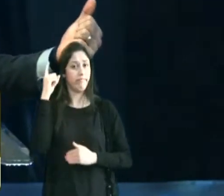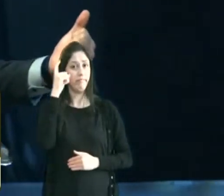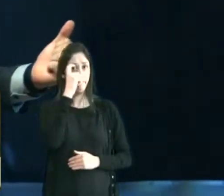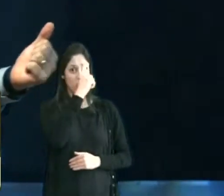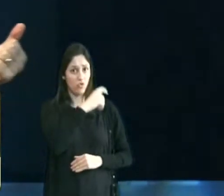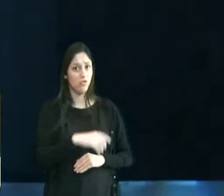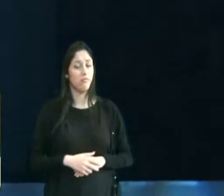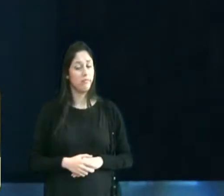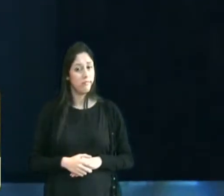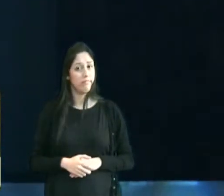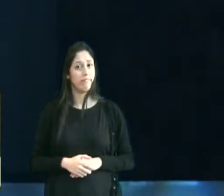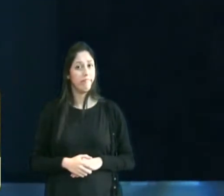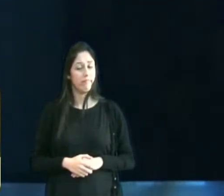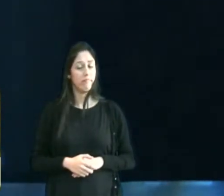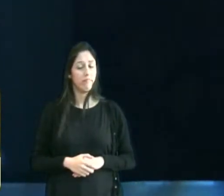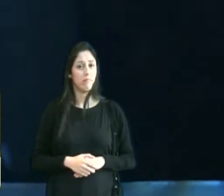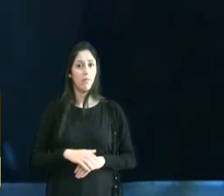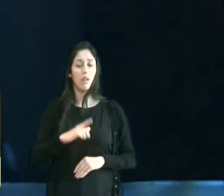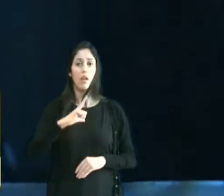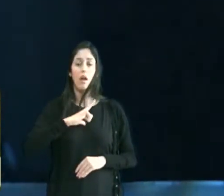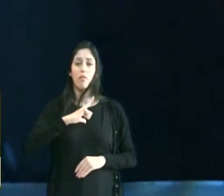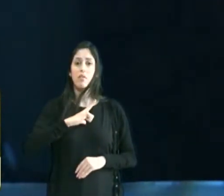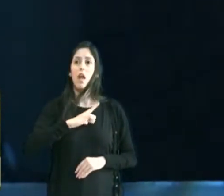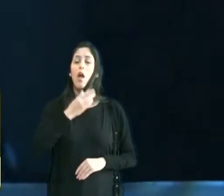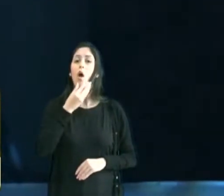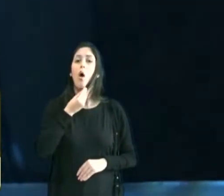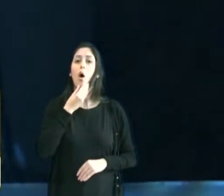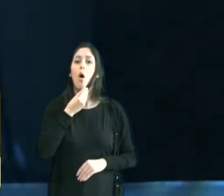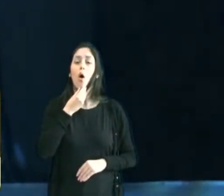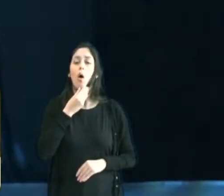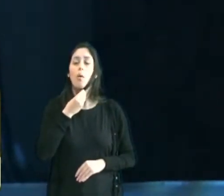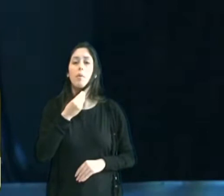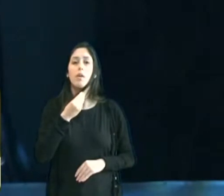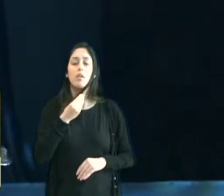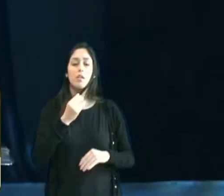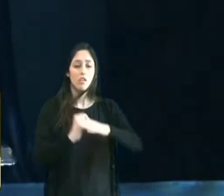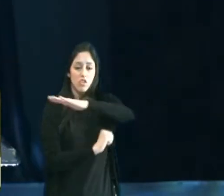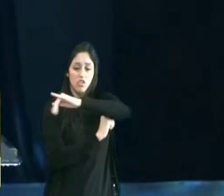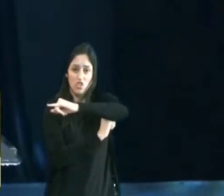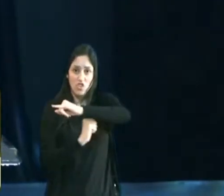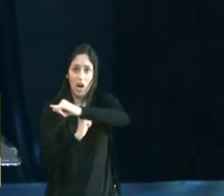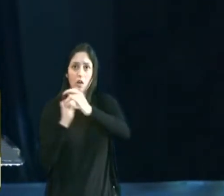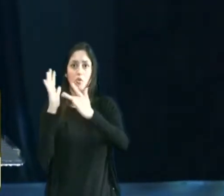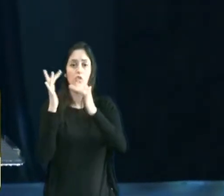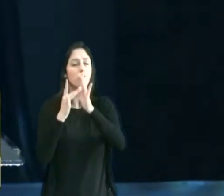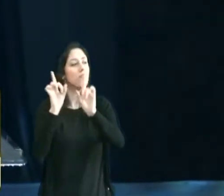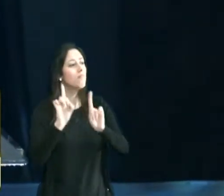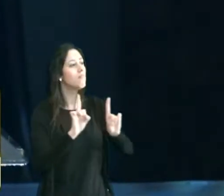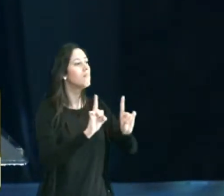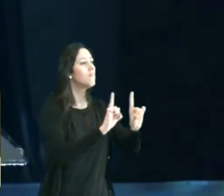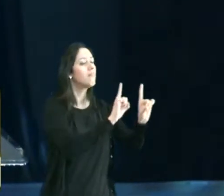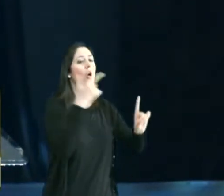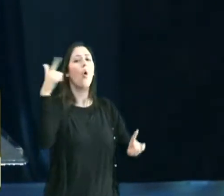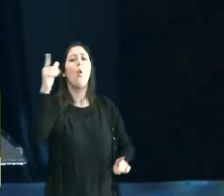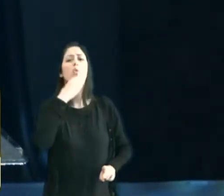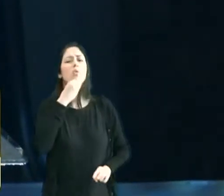O cara está indo socorrer a filha de 12 anos, ele recebe a notícia assim no meio do caminho: tua filha morreu, para de incomodar o mestre.